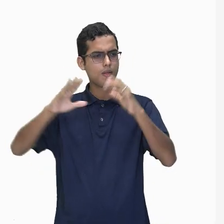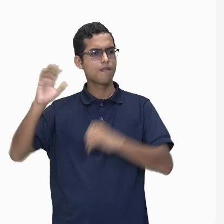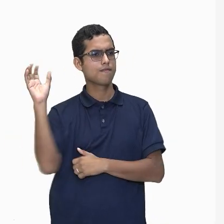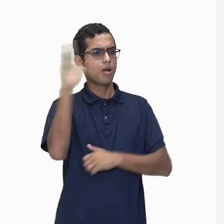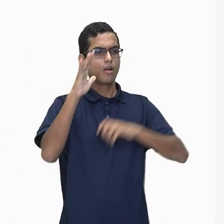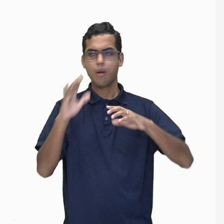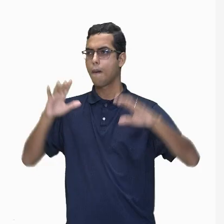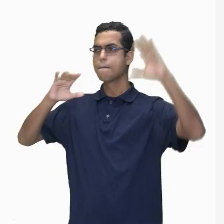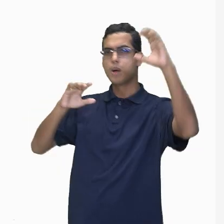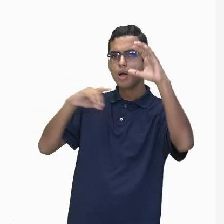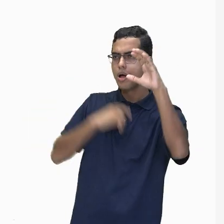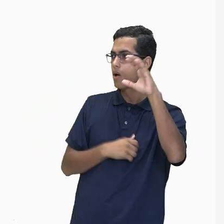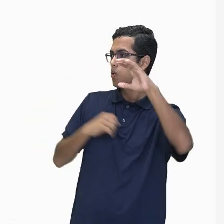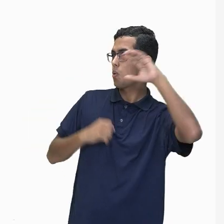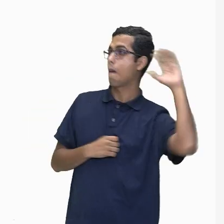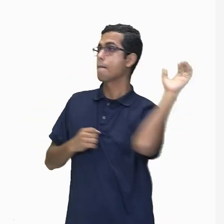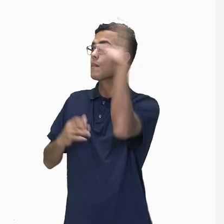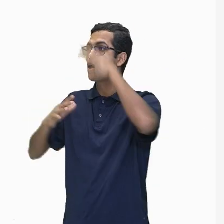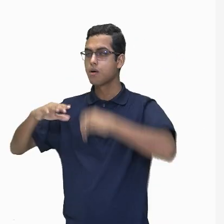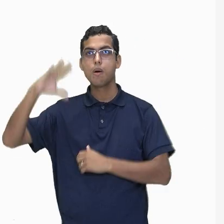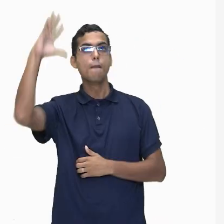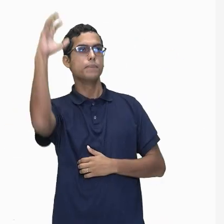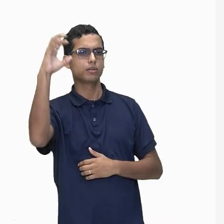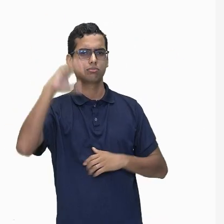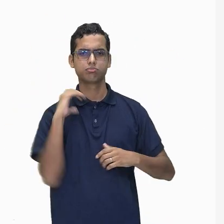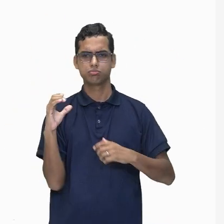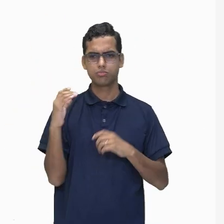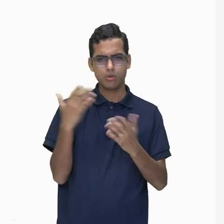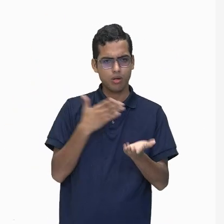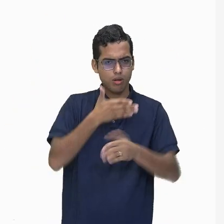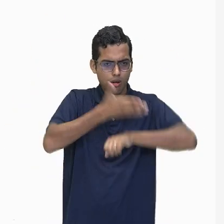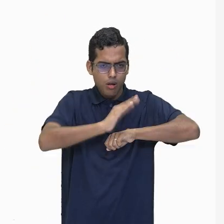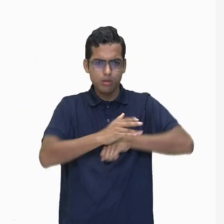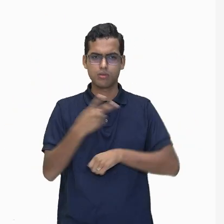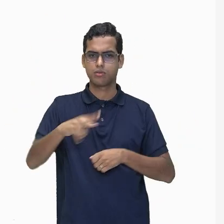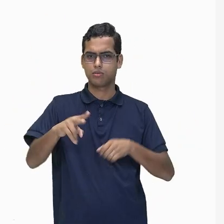fazer o gol, é necessário arremessar também,